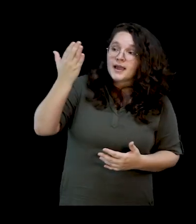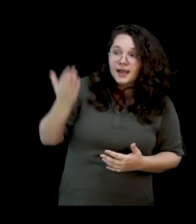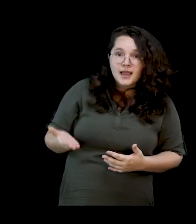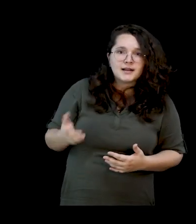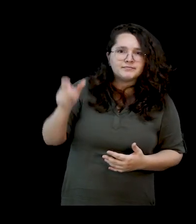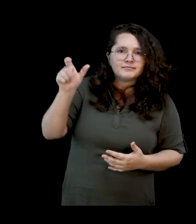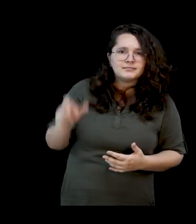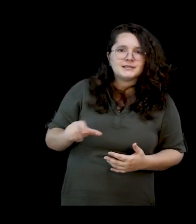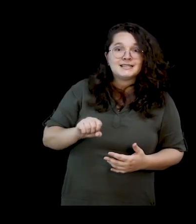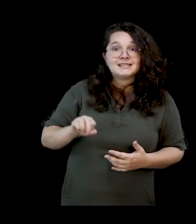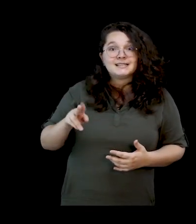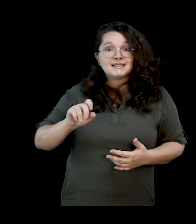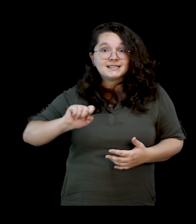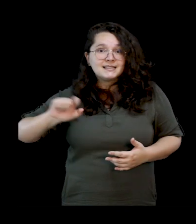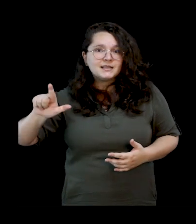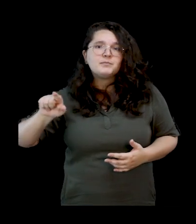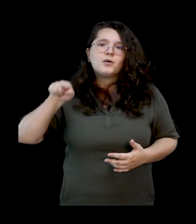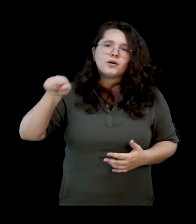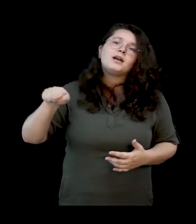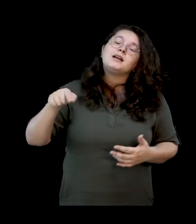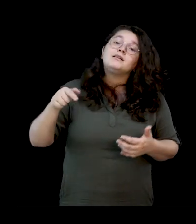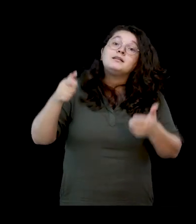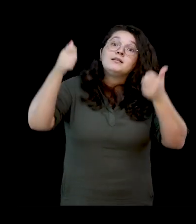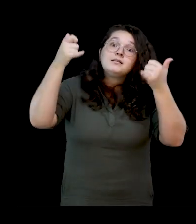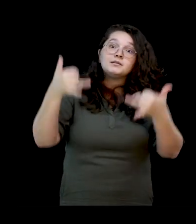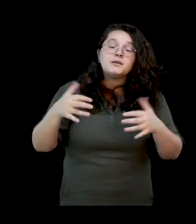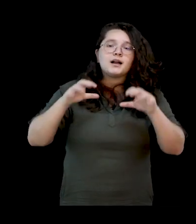que o Zimmel tá